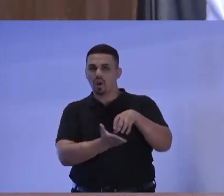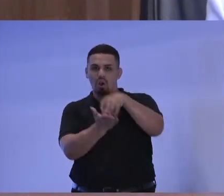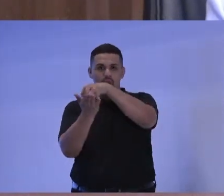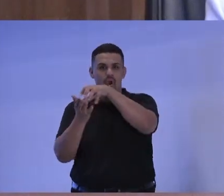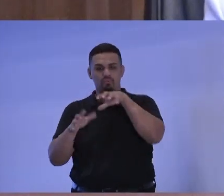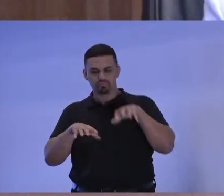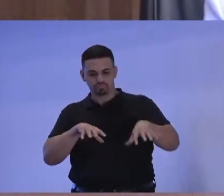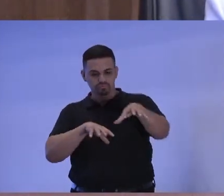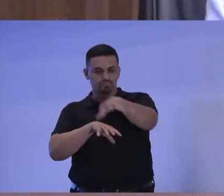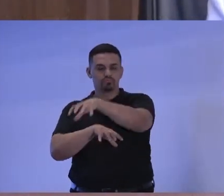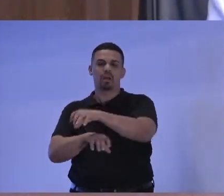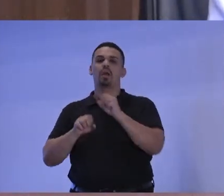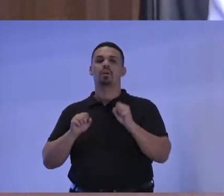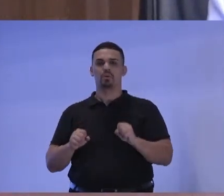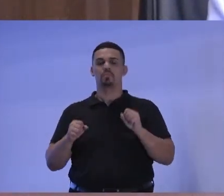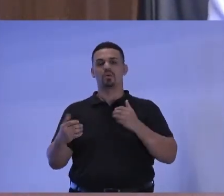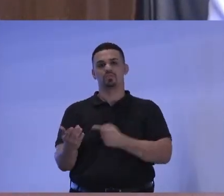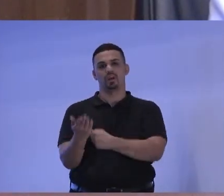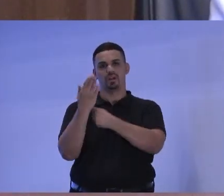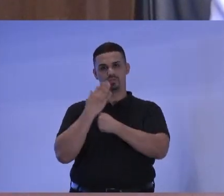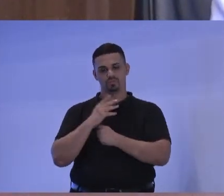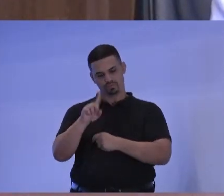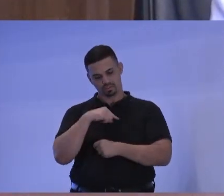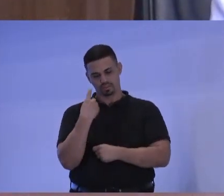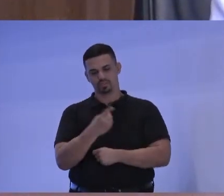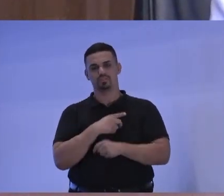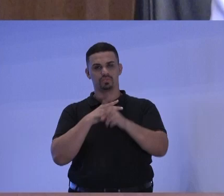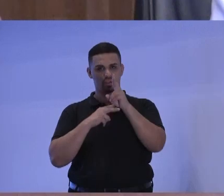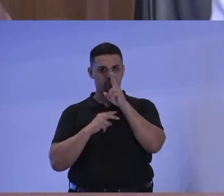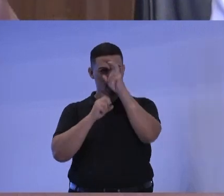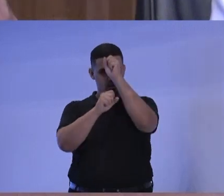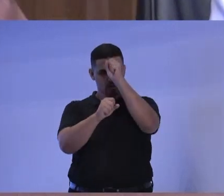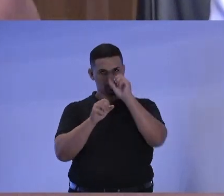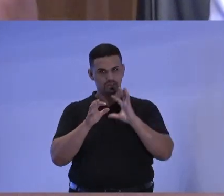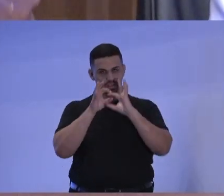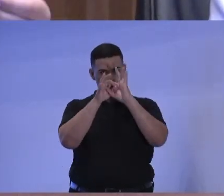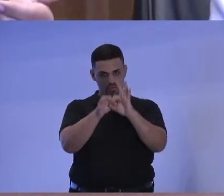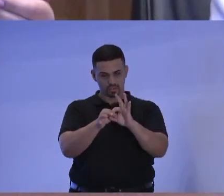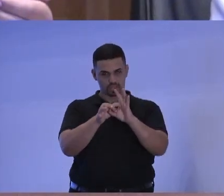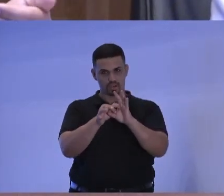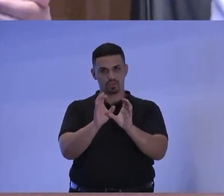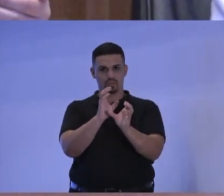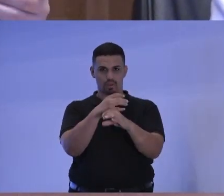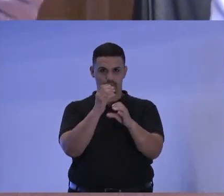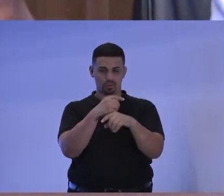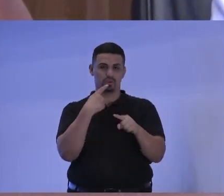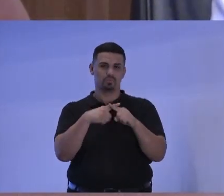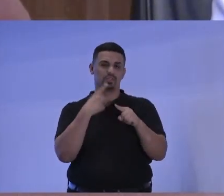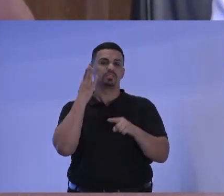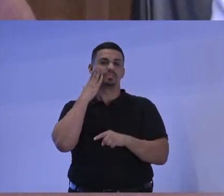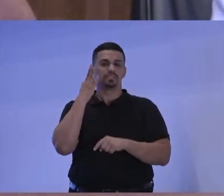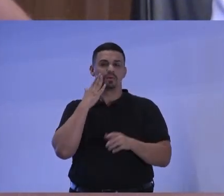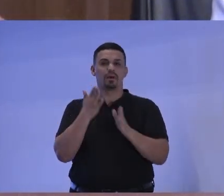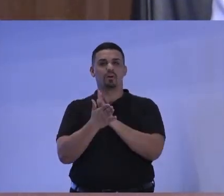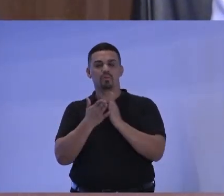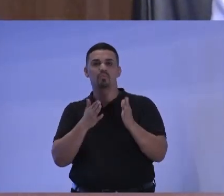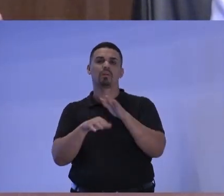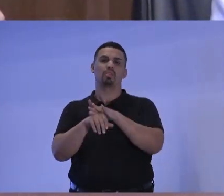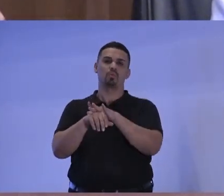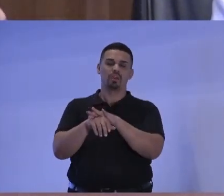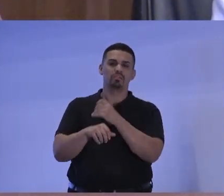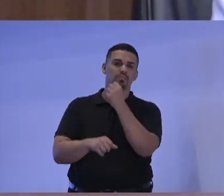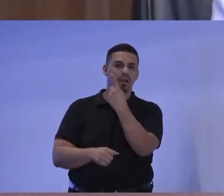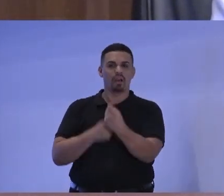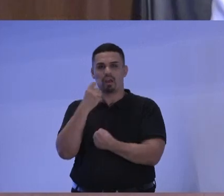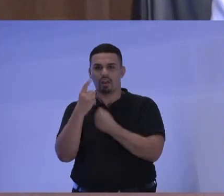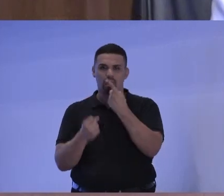nos ajudar a fortalecer o ambulatório. A gente sabe que são doenças invisibilizadas e, portanto, elas têm menos